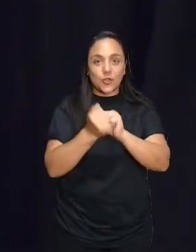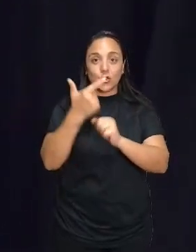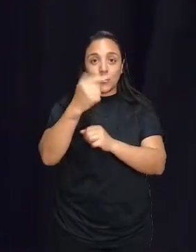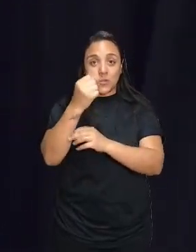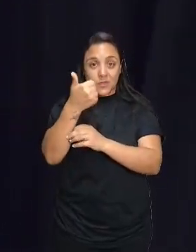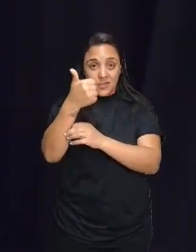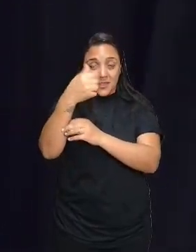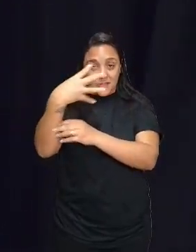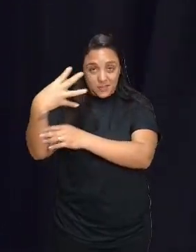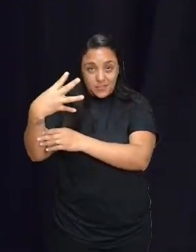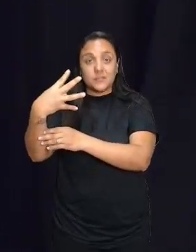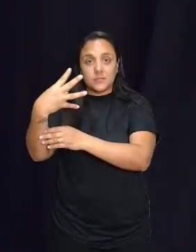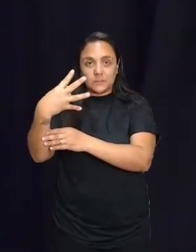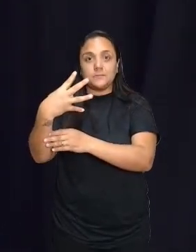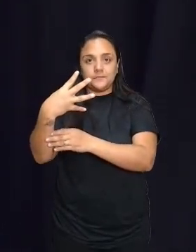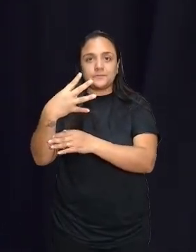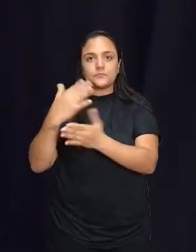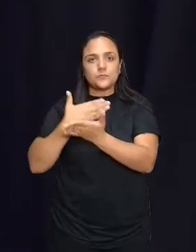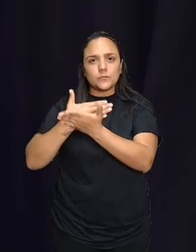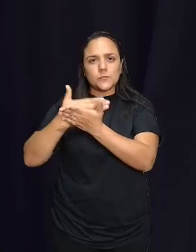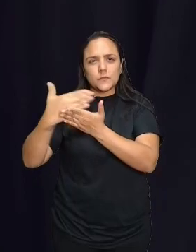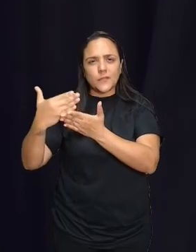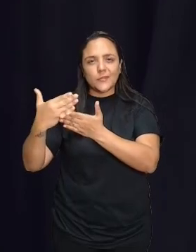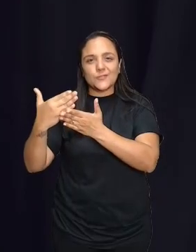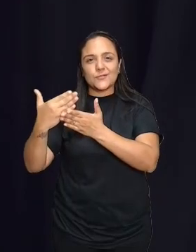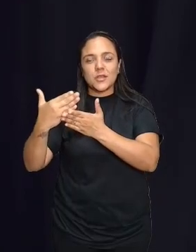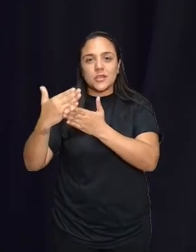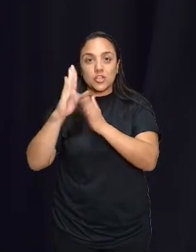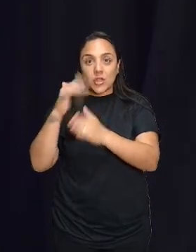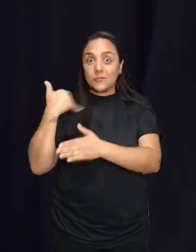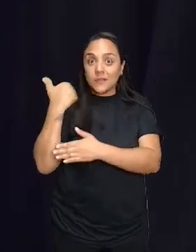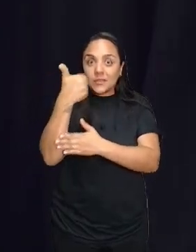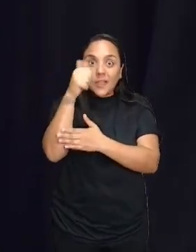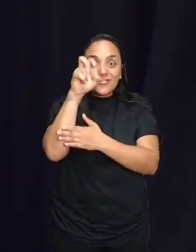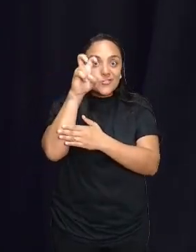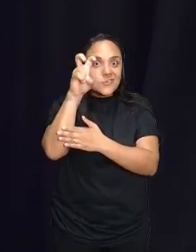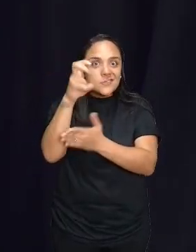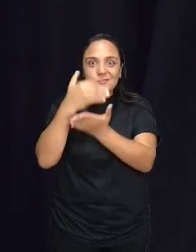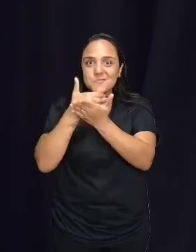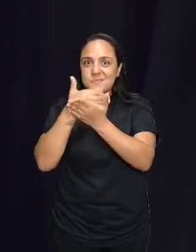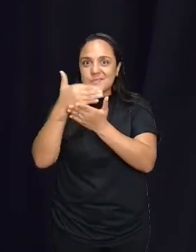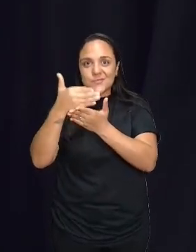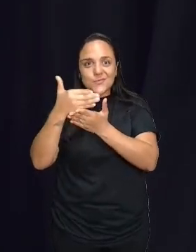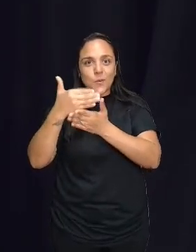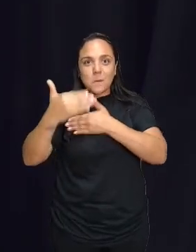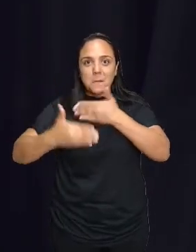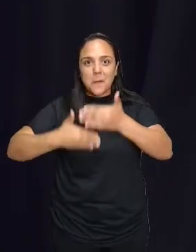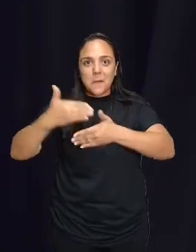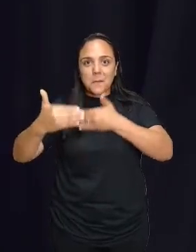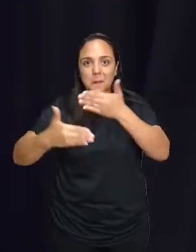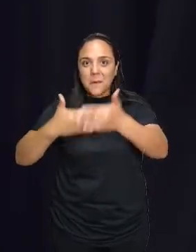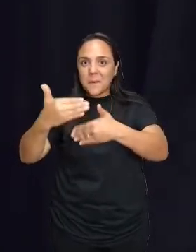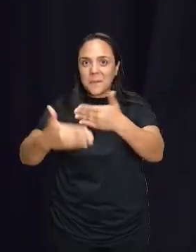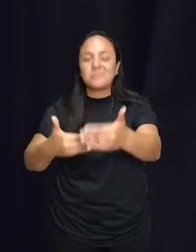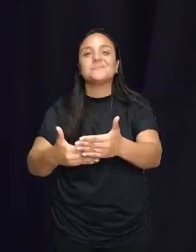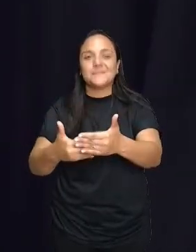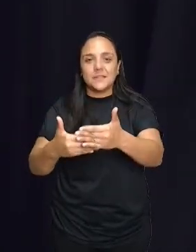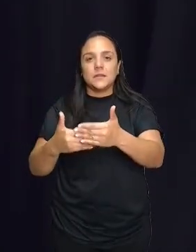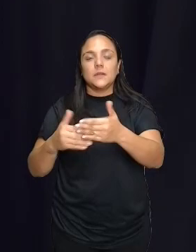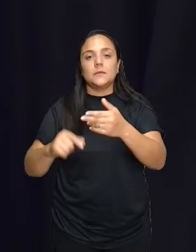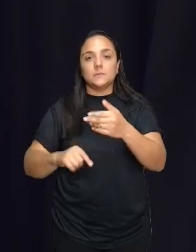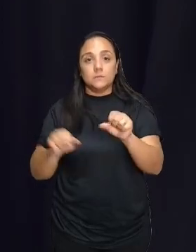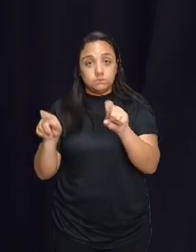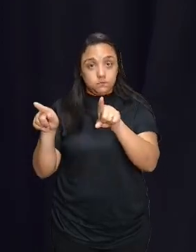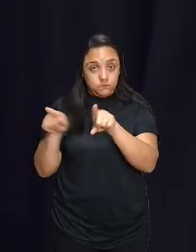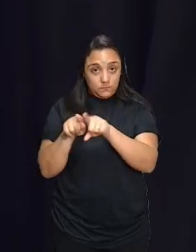2014 e começou a empreender com 15 anos de idade e começou a estudar envelhecimento em 2013, inspirado pela